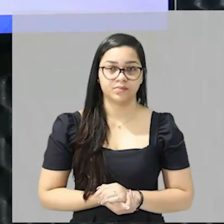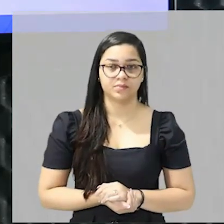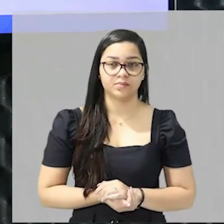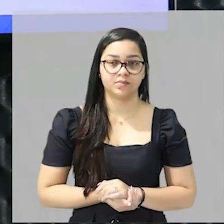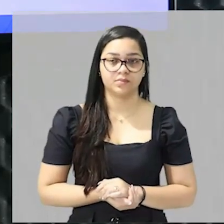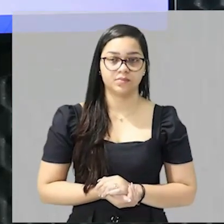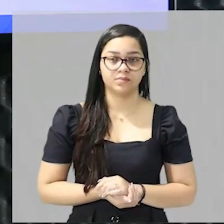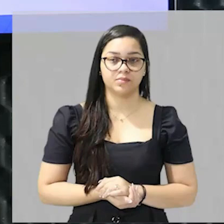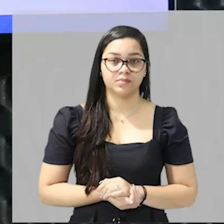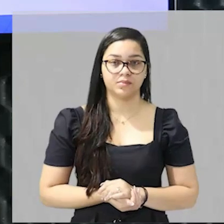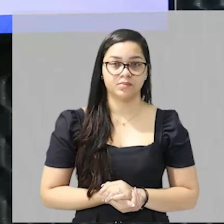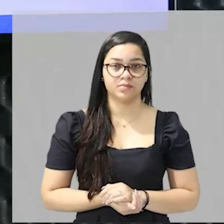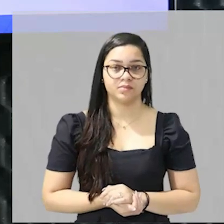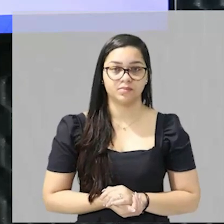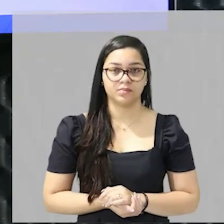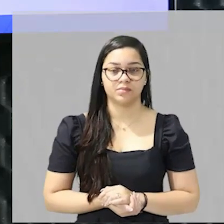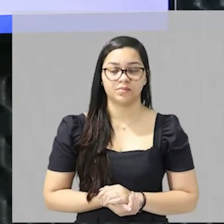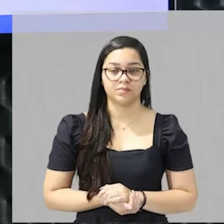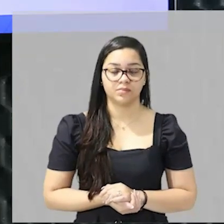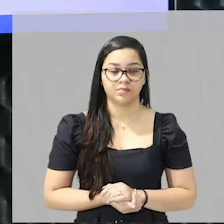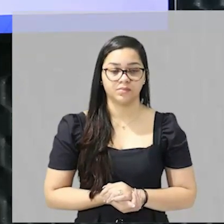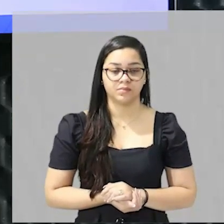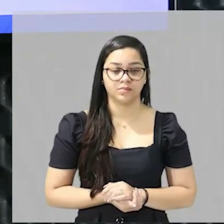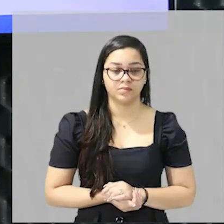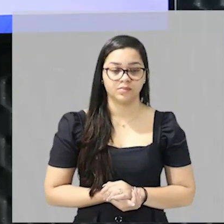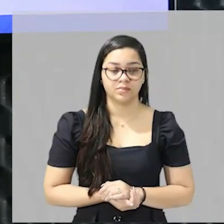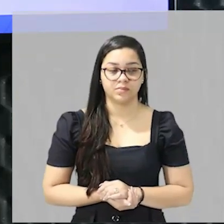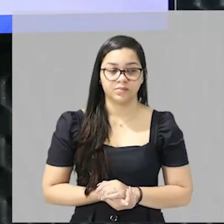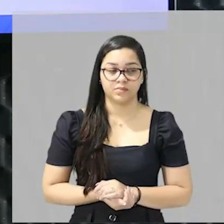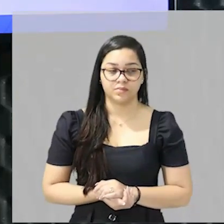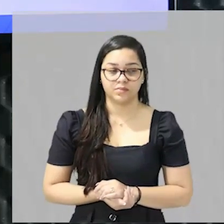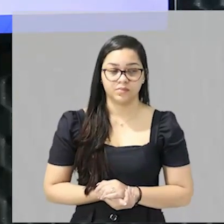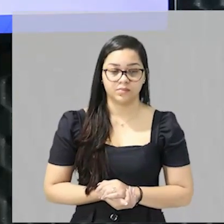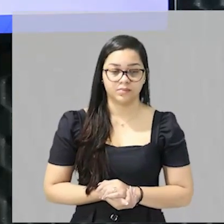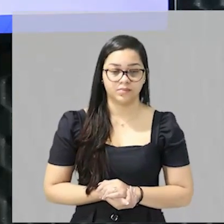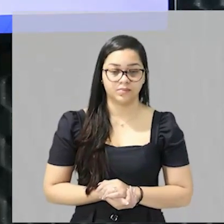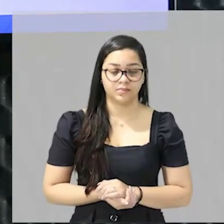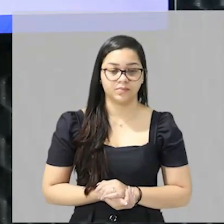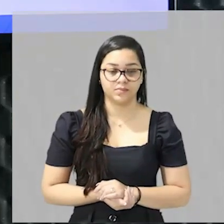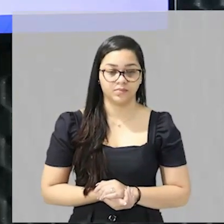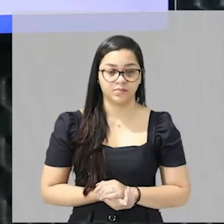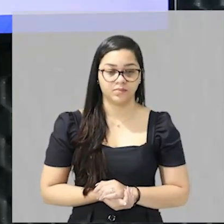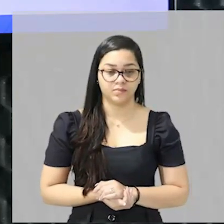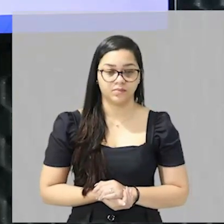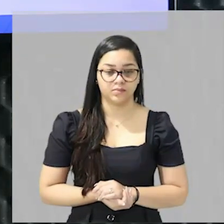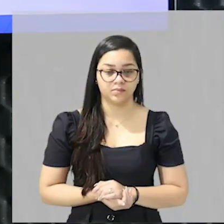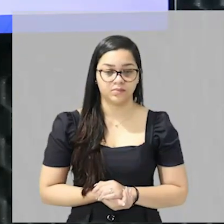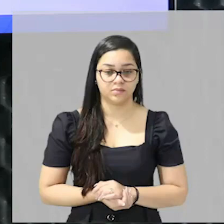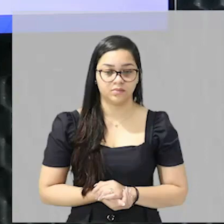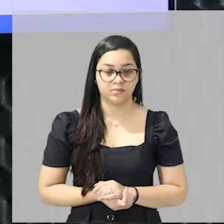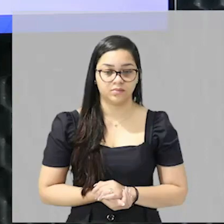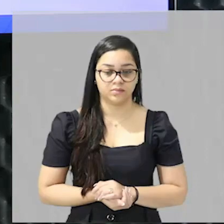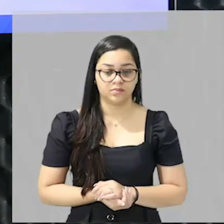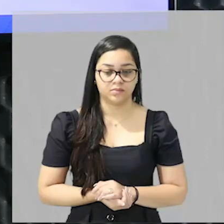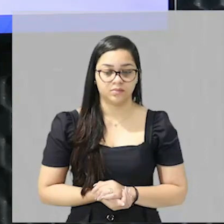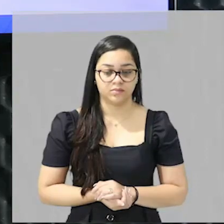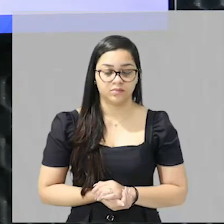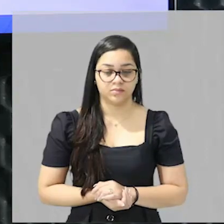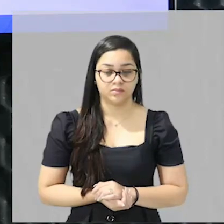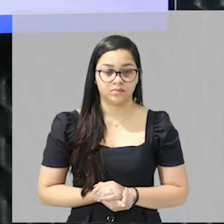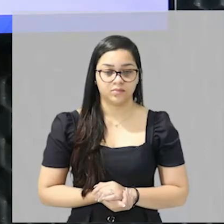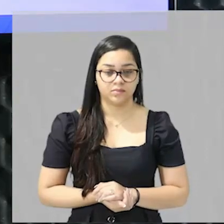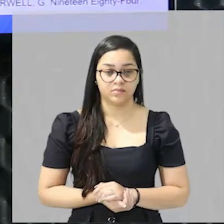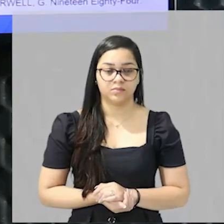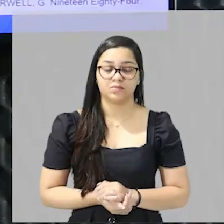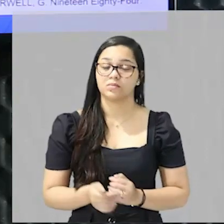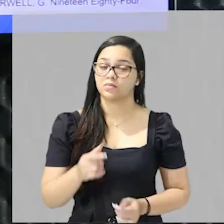sobre memórias e registros, censura a produções orais e escritas, manipulação de pensamentos individuais. Então